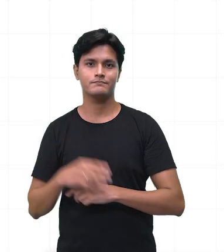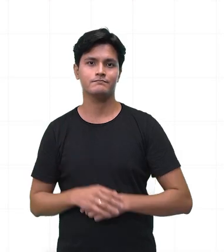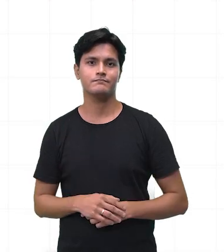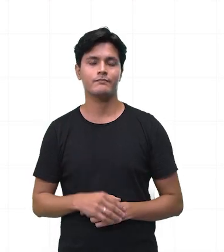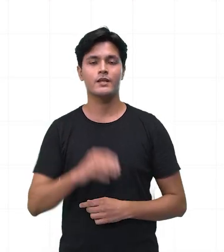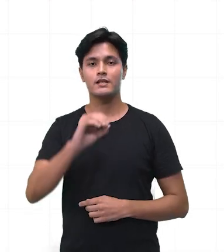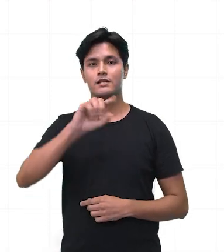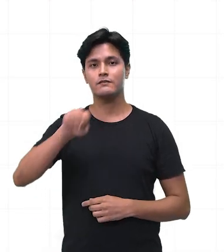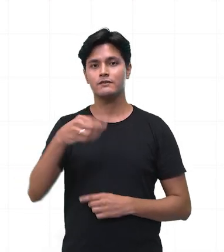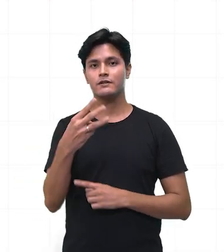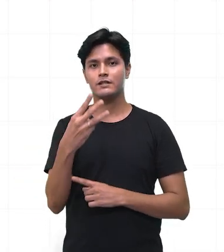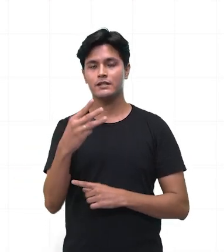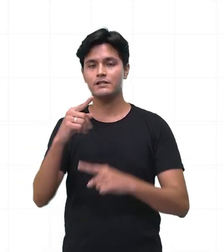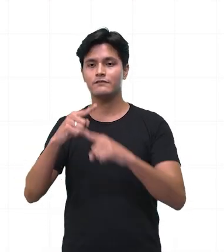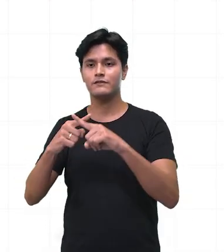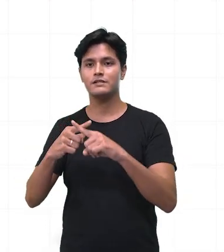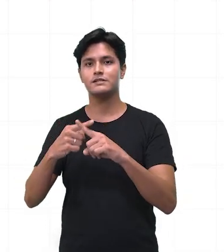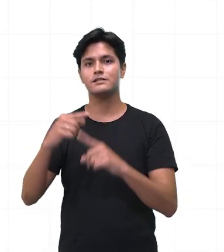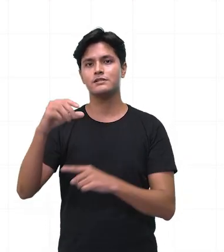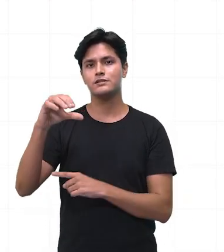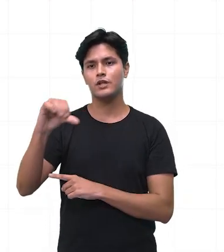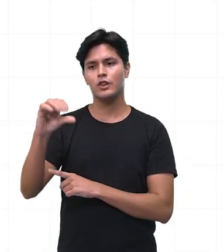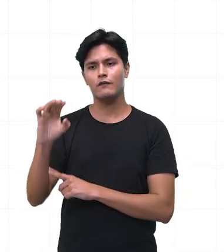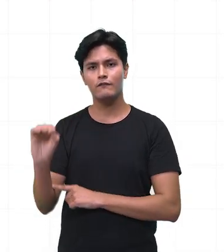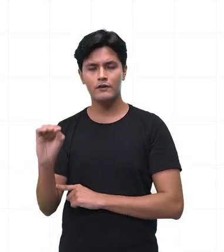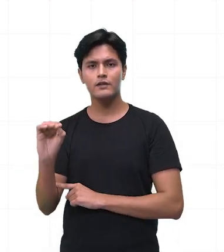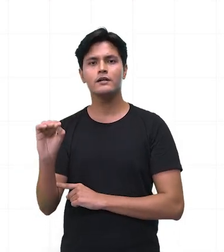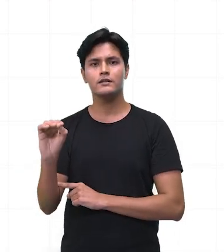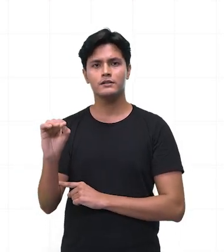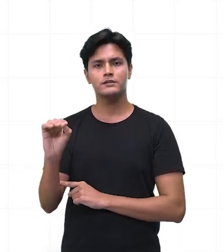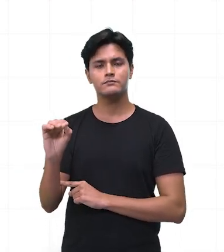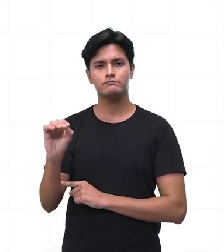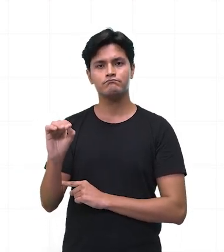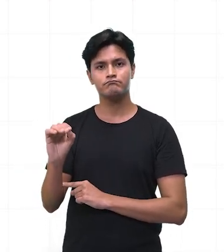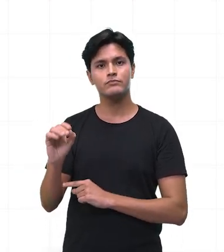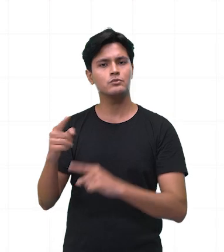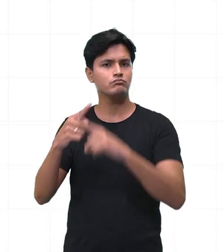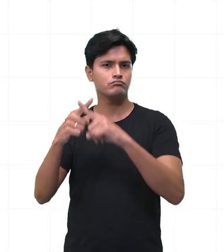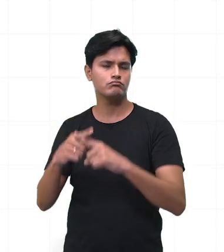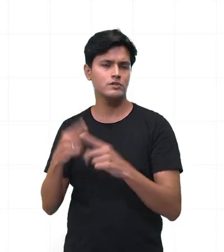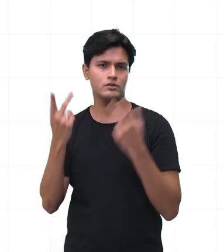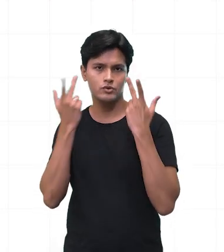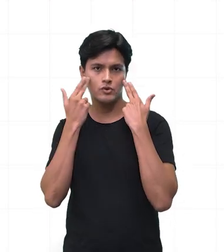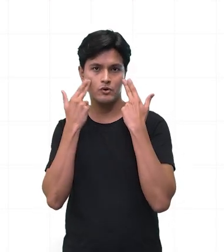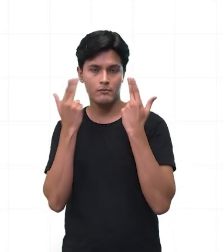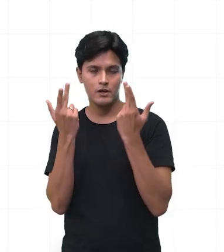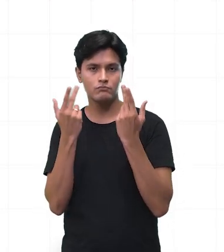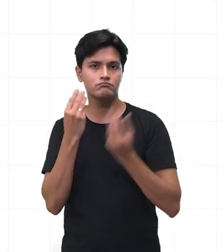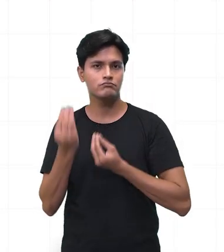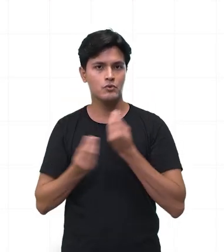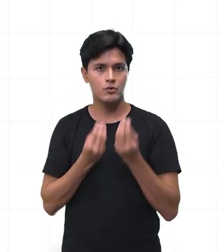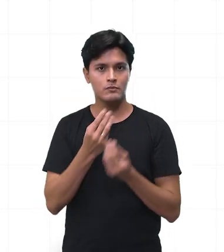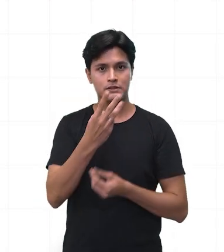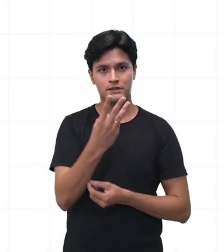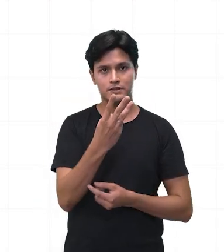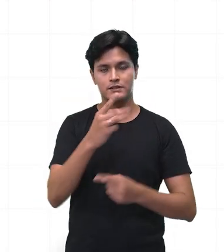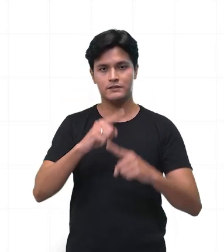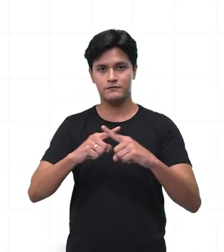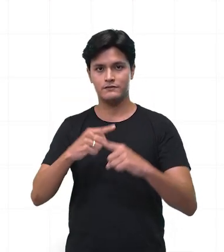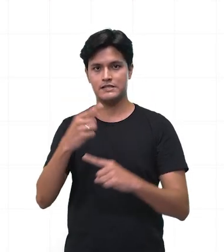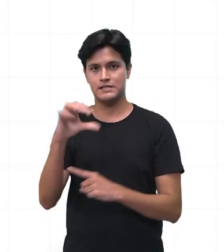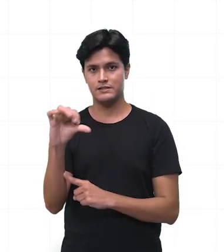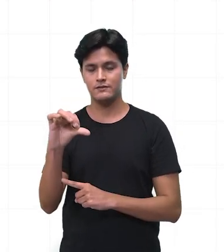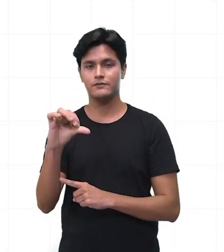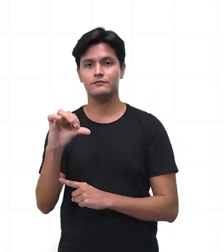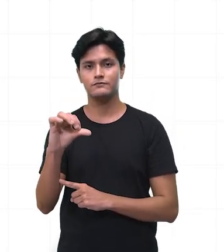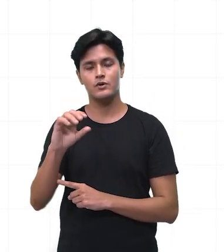0,3 vezes 90, o que a gente faz aqui, ó? Multiplica normal. Você vai multiplicar 3 vezes 9,